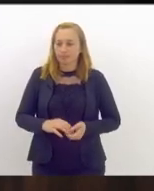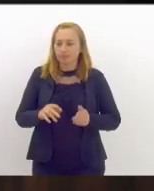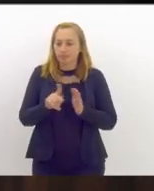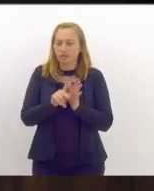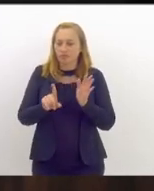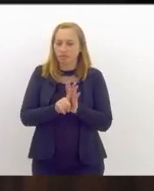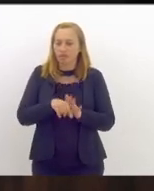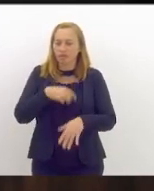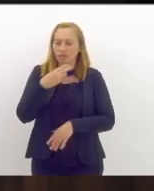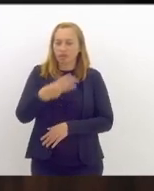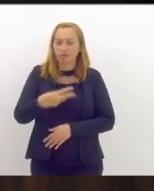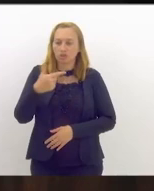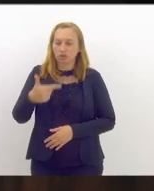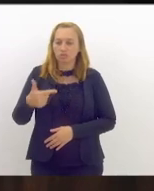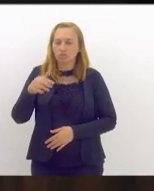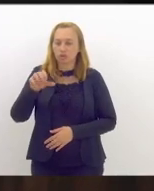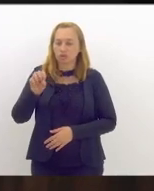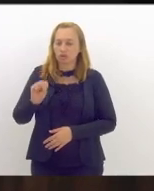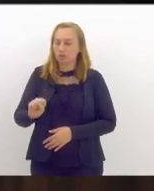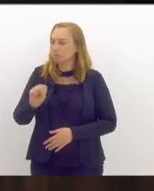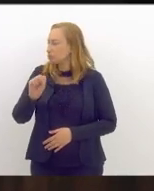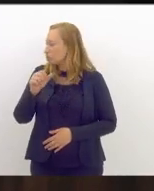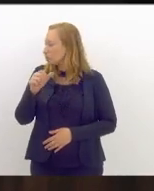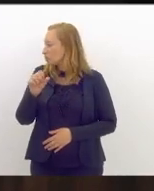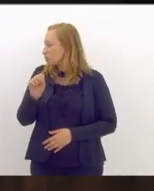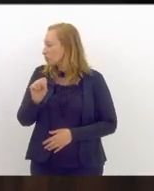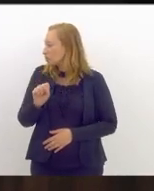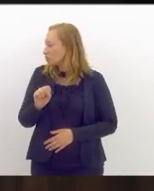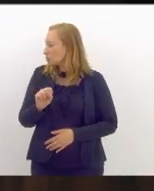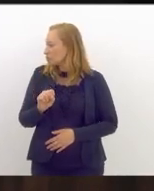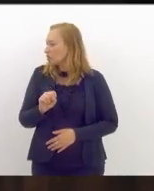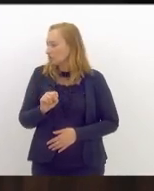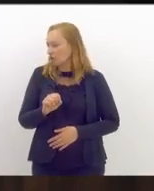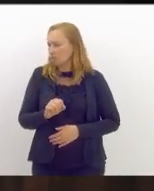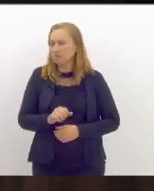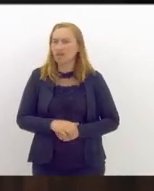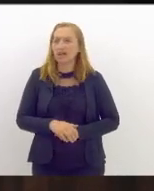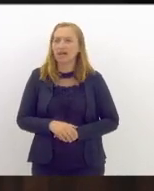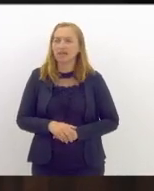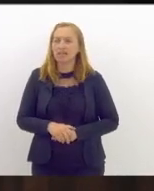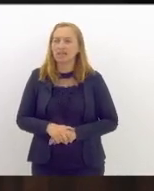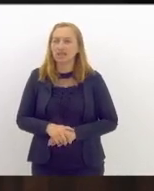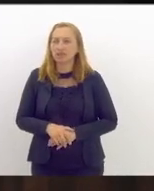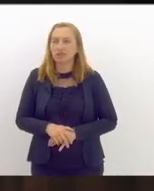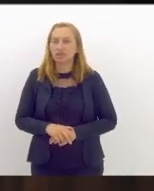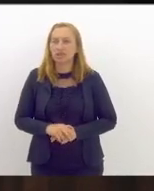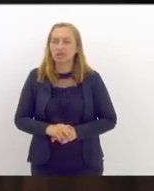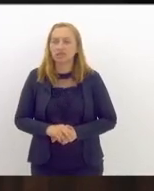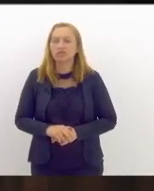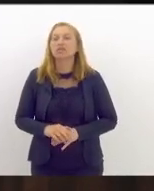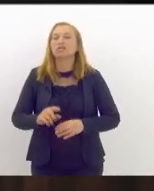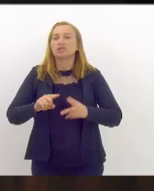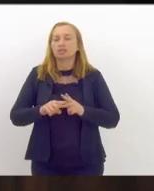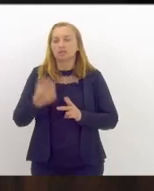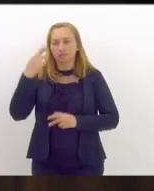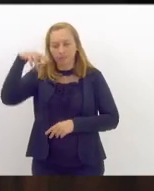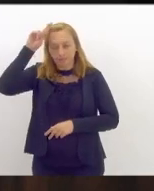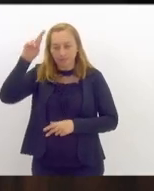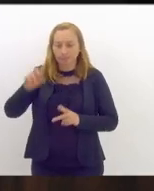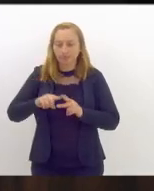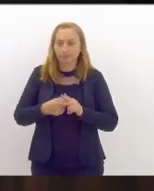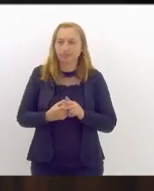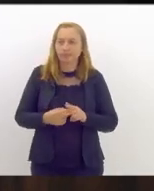de lei 3228 a 3228 de 20 de autoria do deputado Renan Ferreirinha que altero ali em